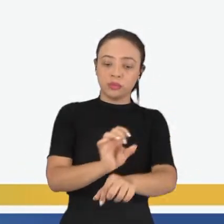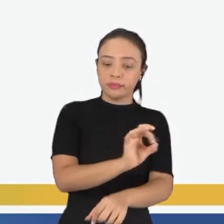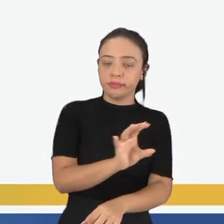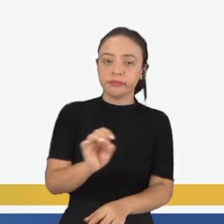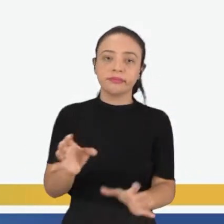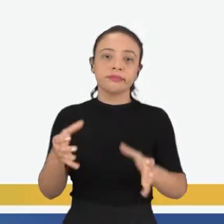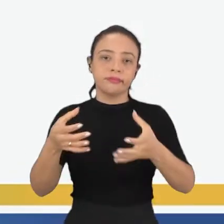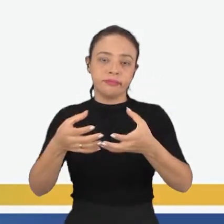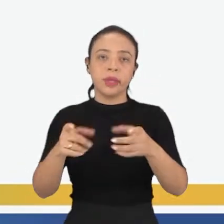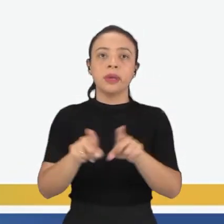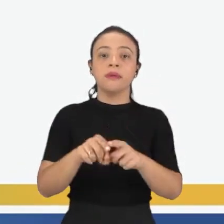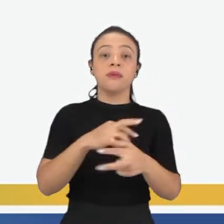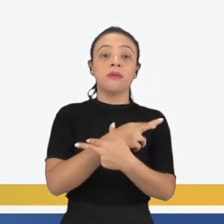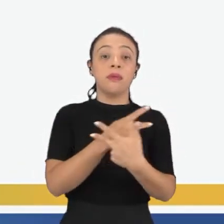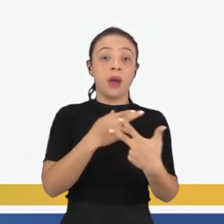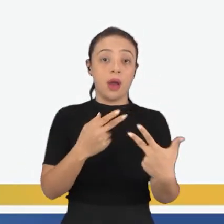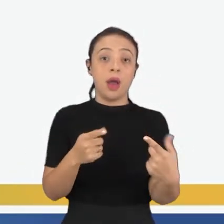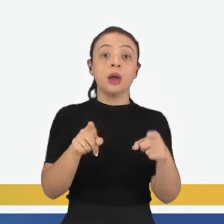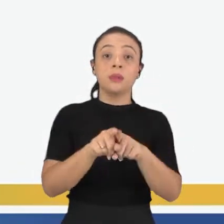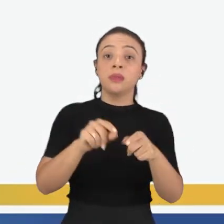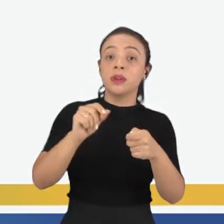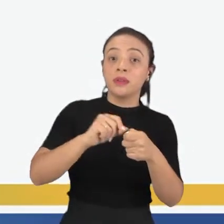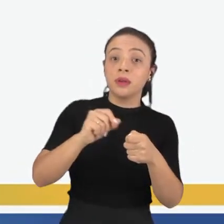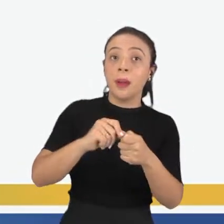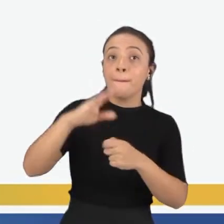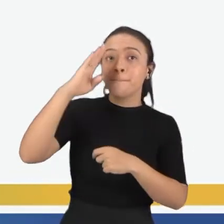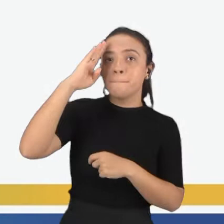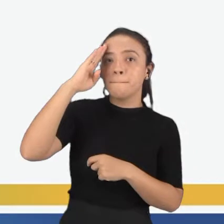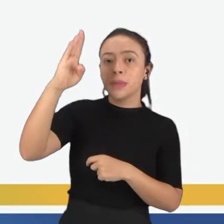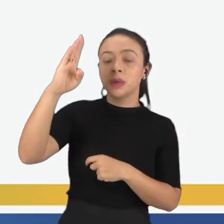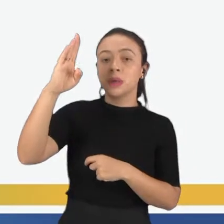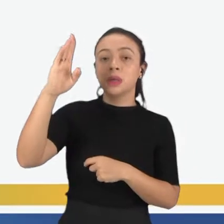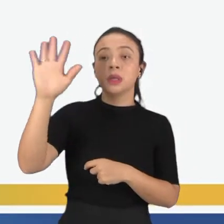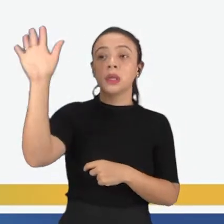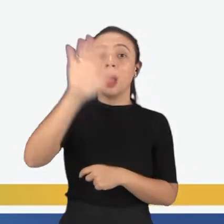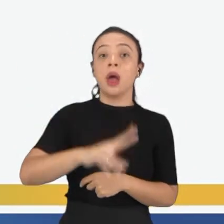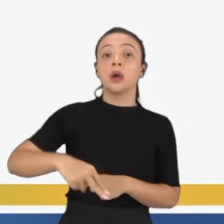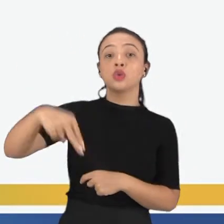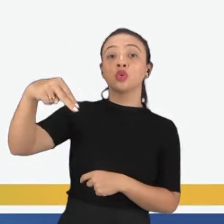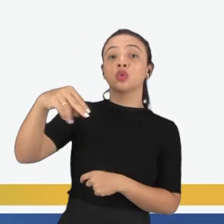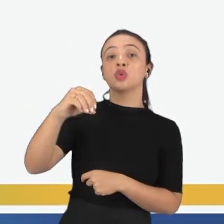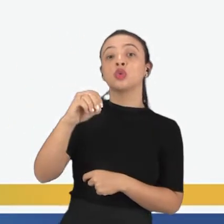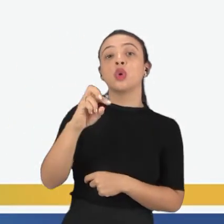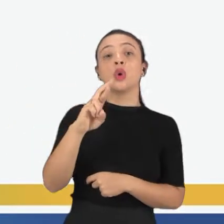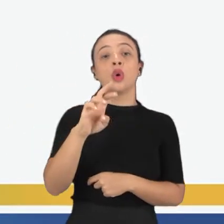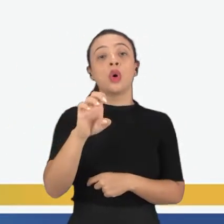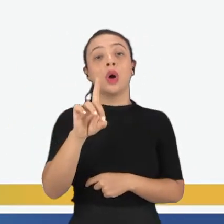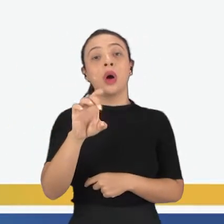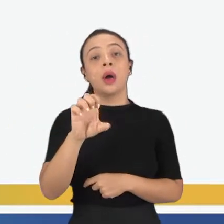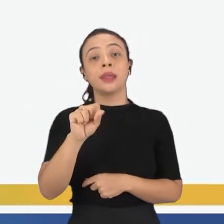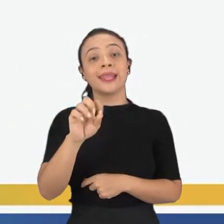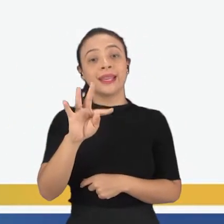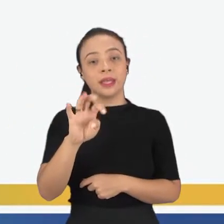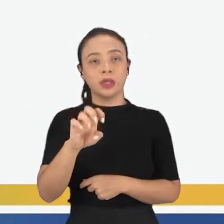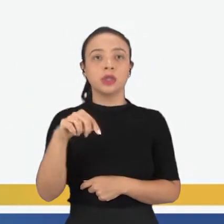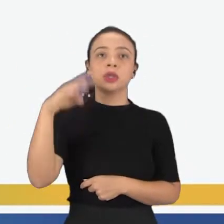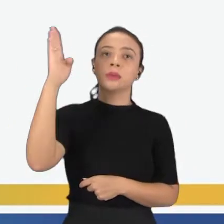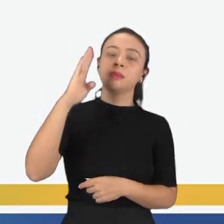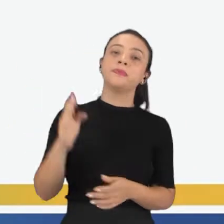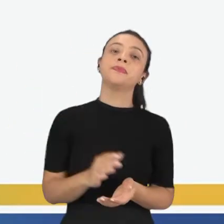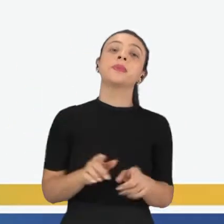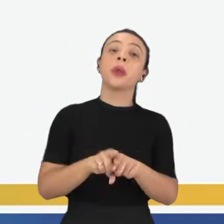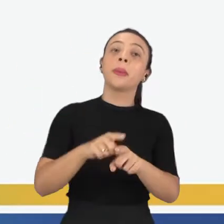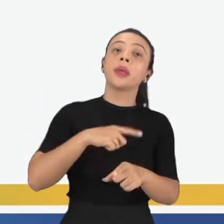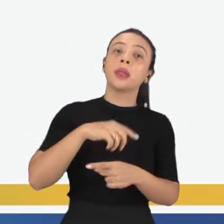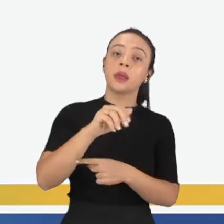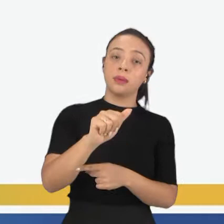praticado por muitas etnias, principalmente nos grupos do Nordeste brasileiro. E a dança do Atiaru é realizada